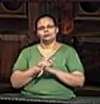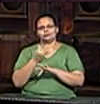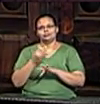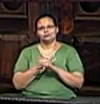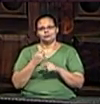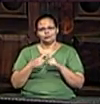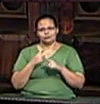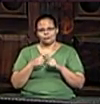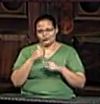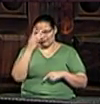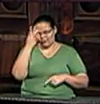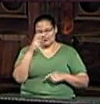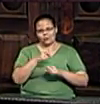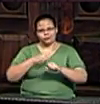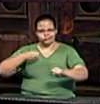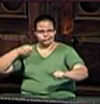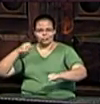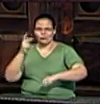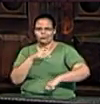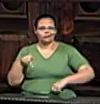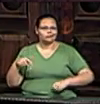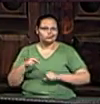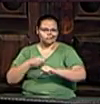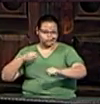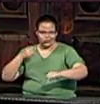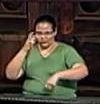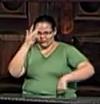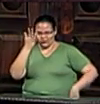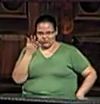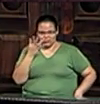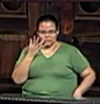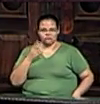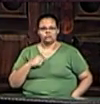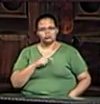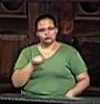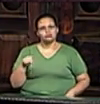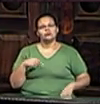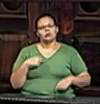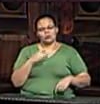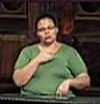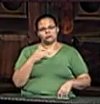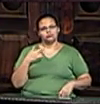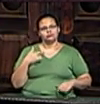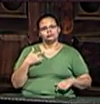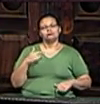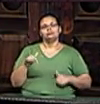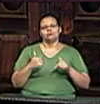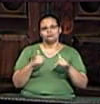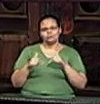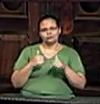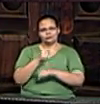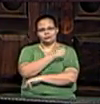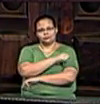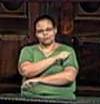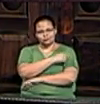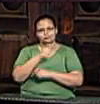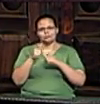é fácil dar porrada nos professores? É fácil dar porrada nos agentes de saúde?